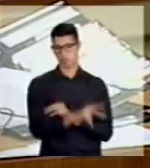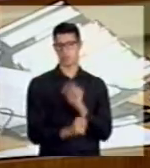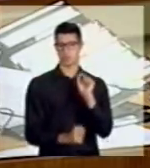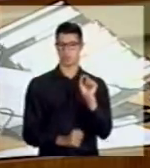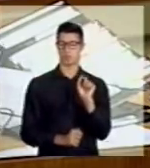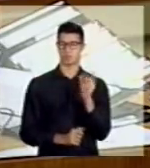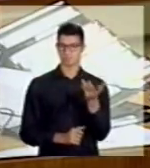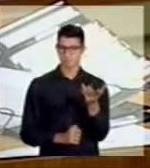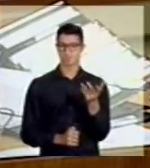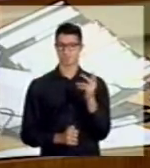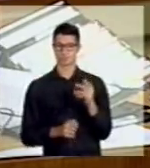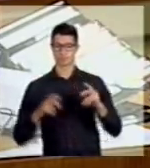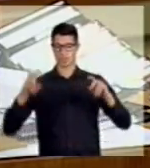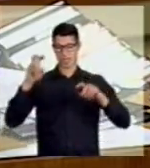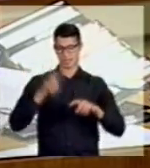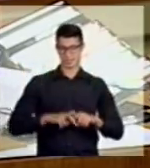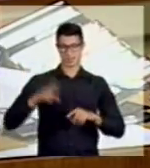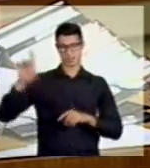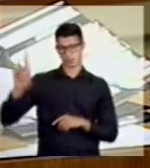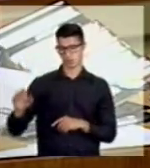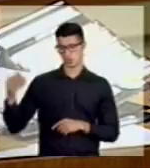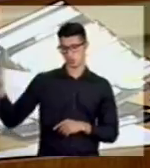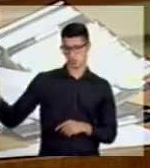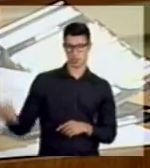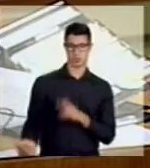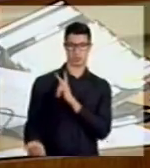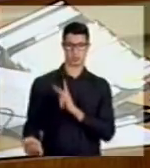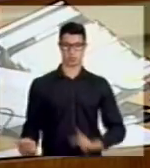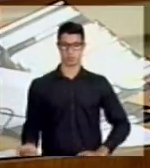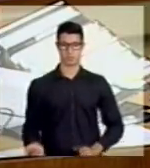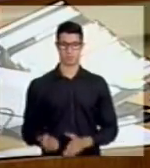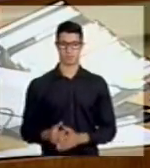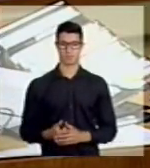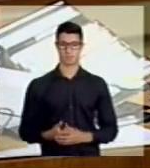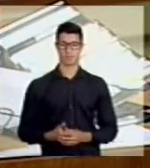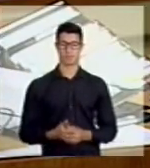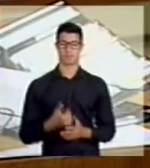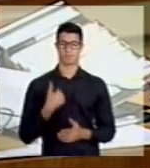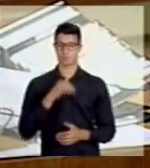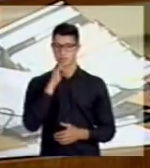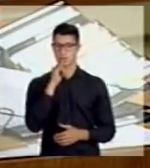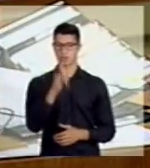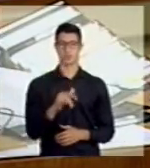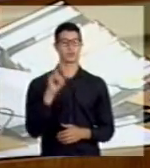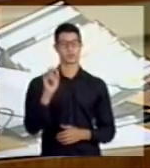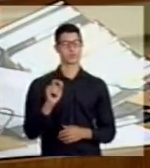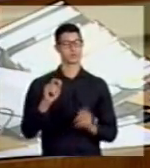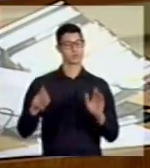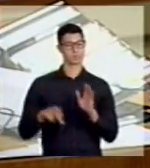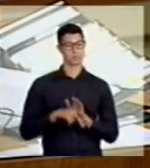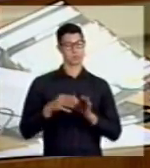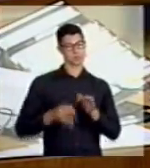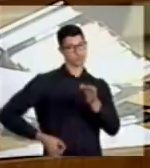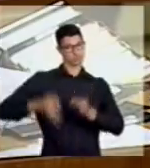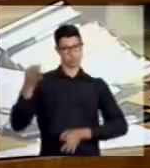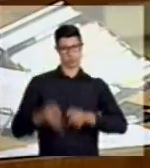ora se assenta à direita da presidência, eu digo que cabe ao